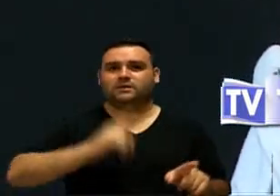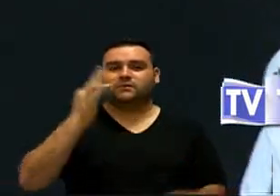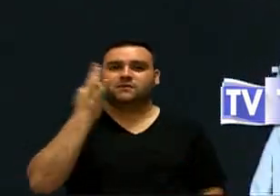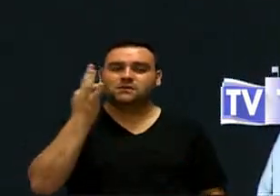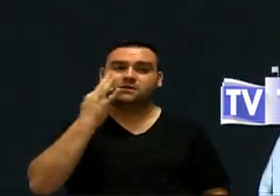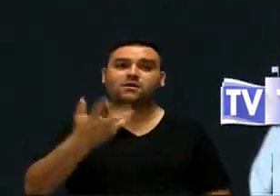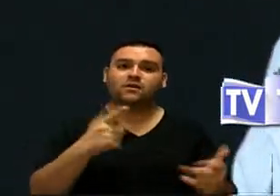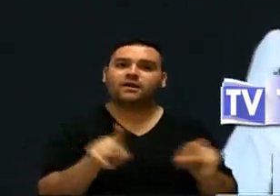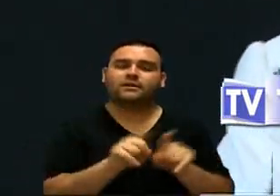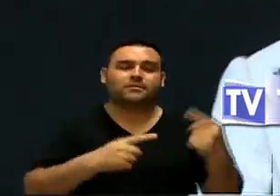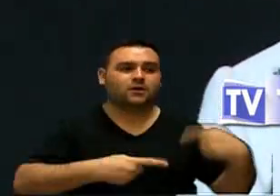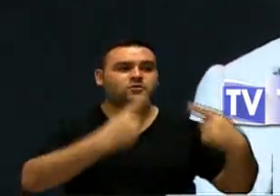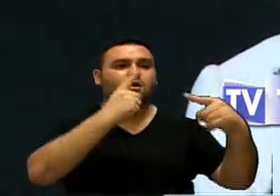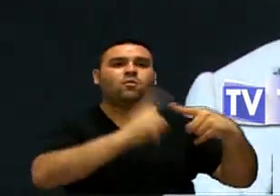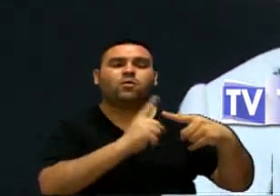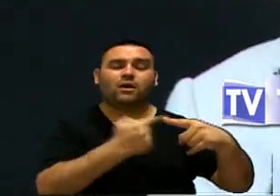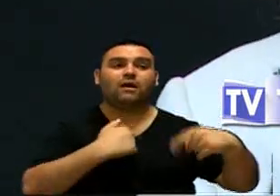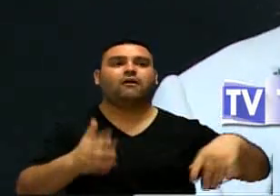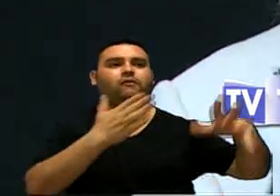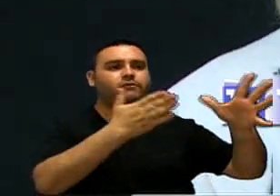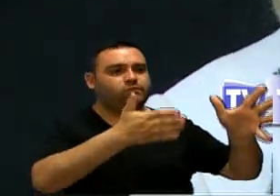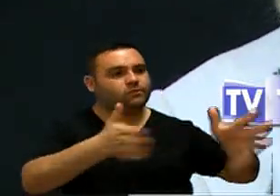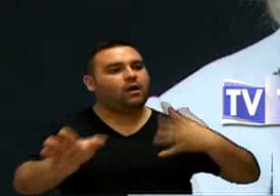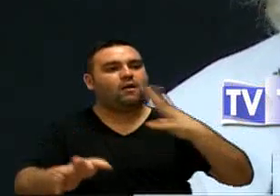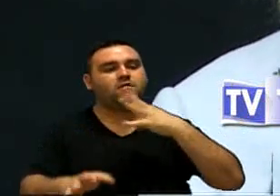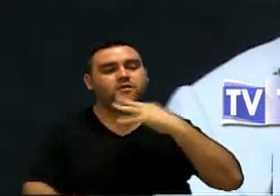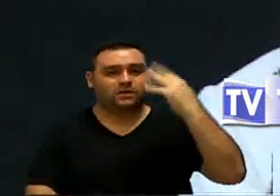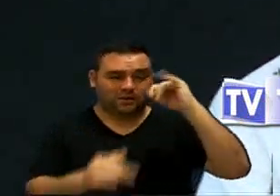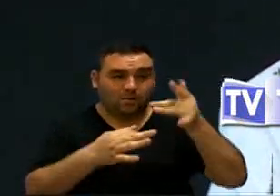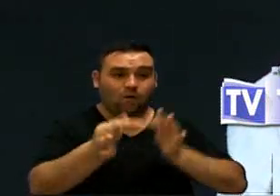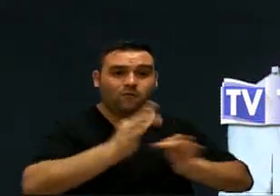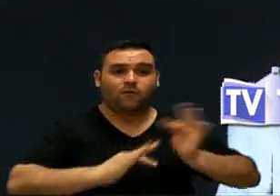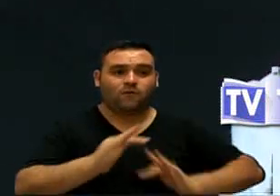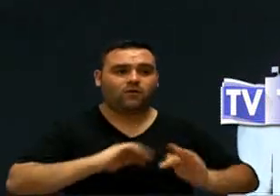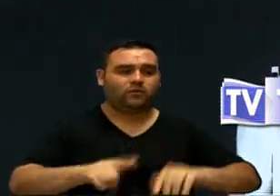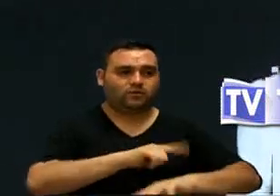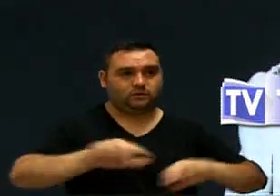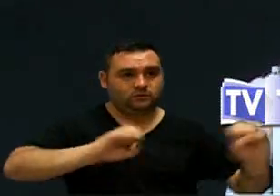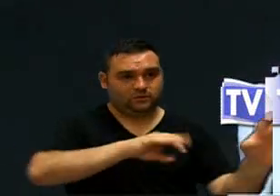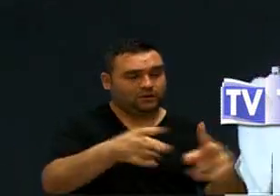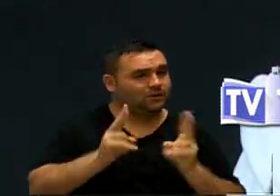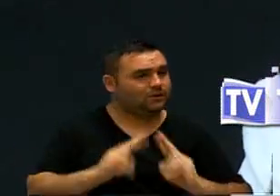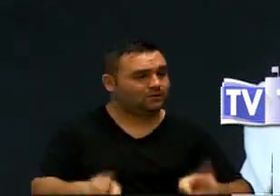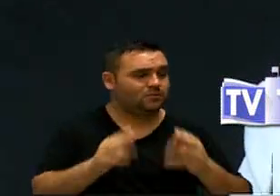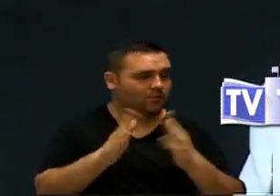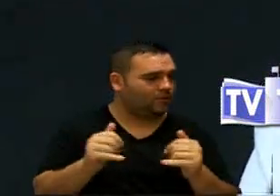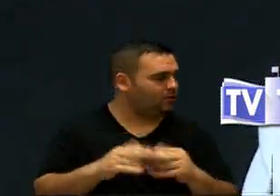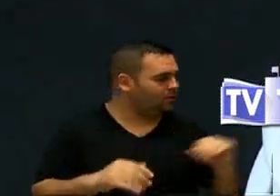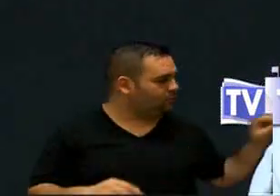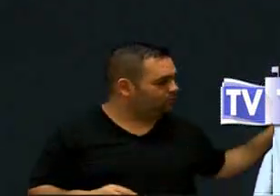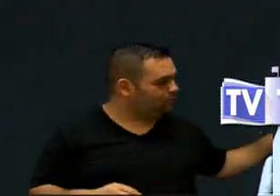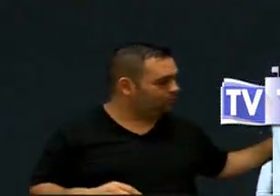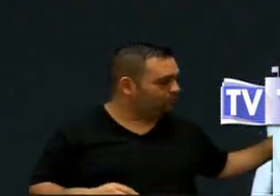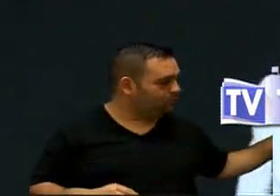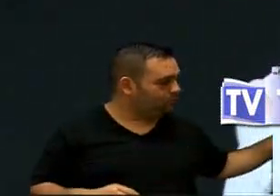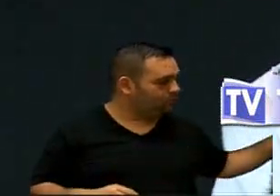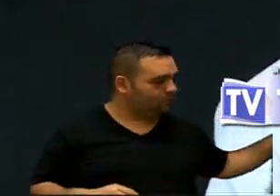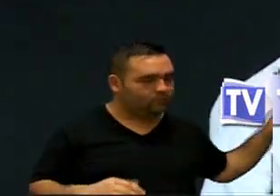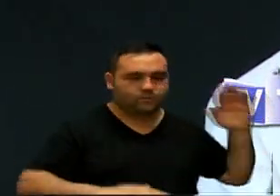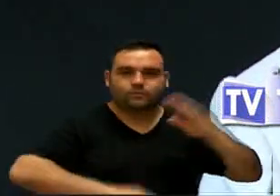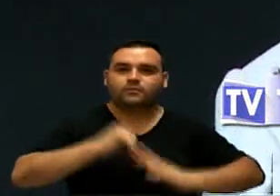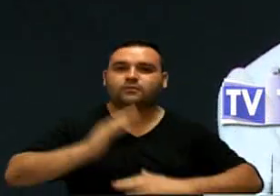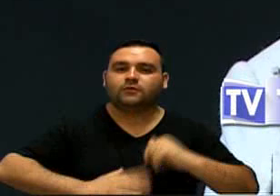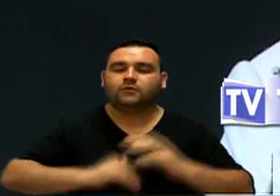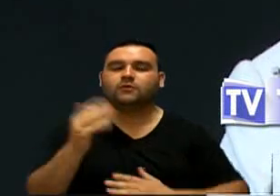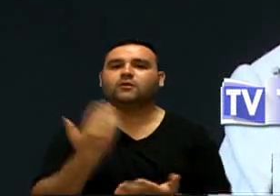gostaria de participar dessa discussão, porque acompanhei nos fóruns de educação sempre essa reivindicação, especialistas também para os